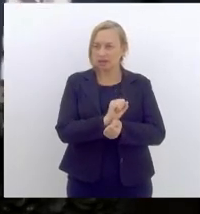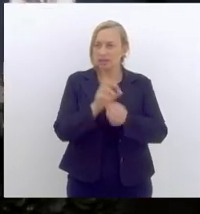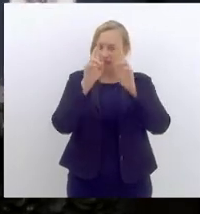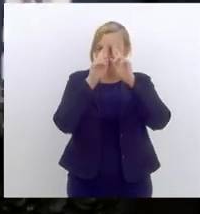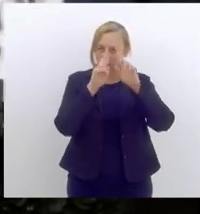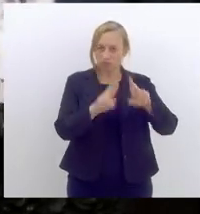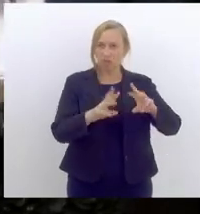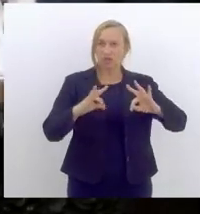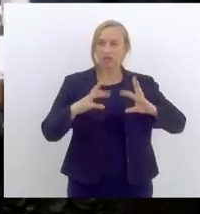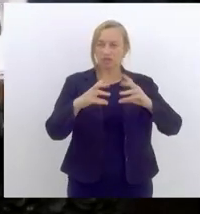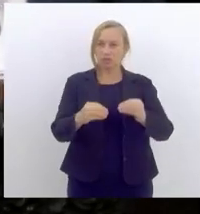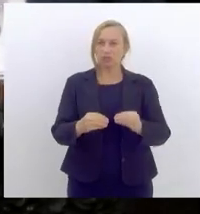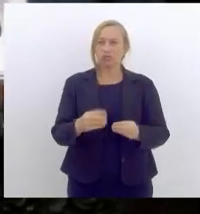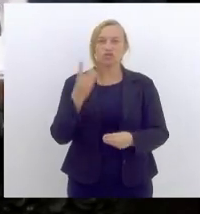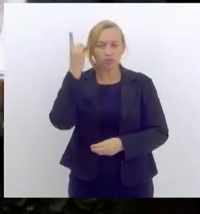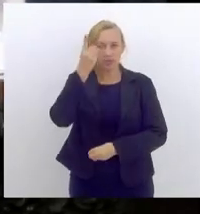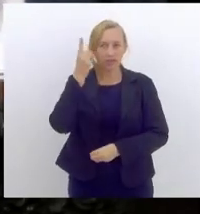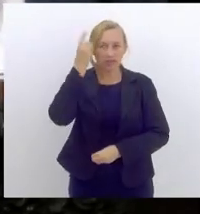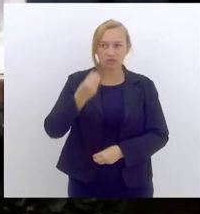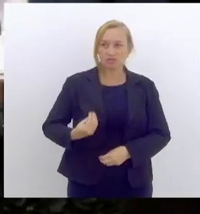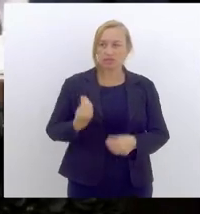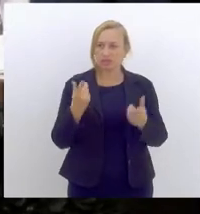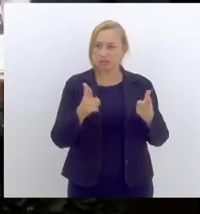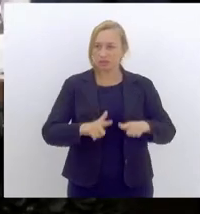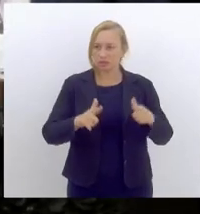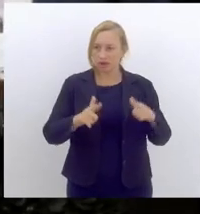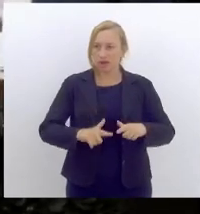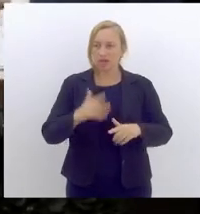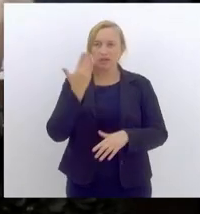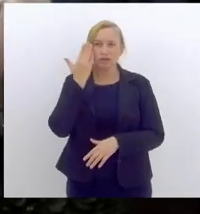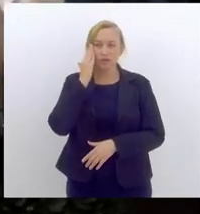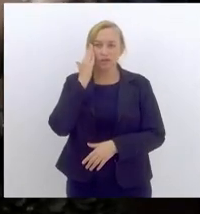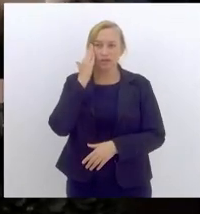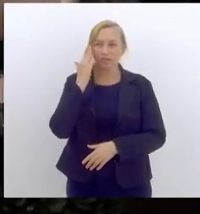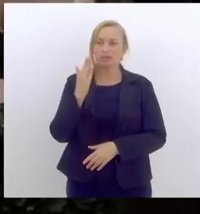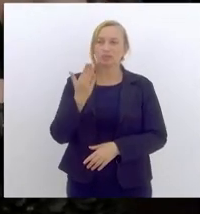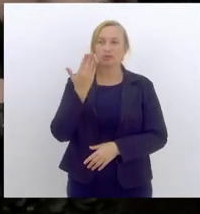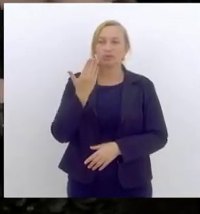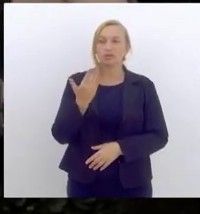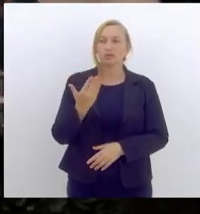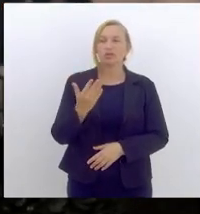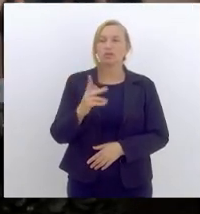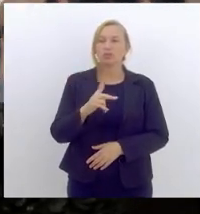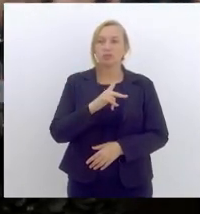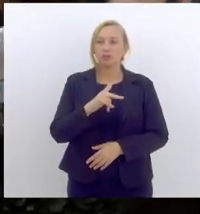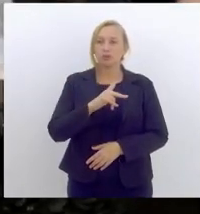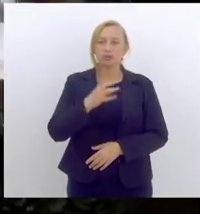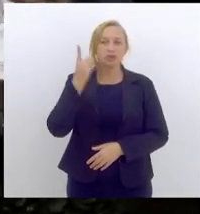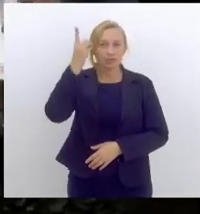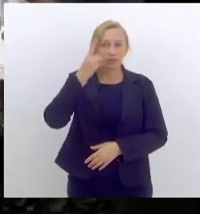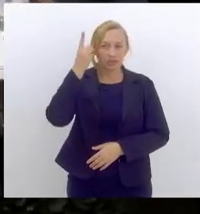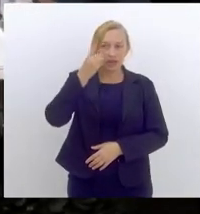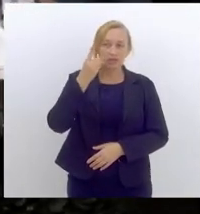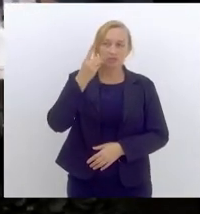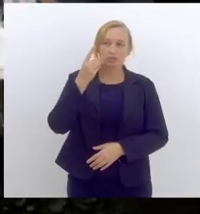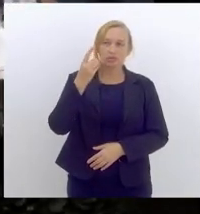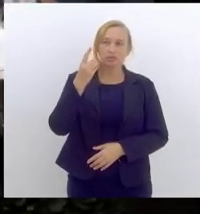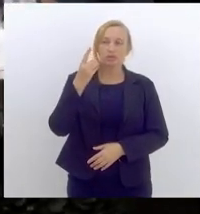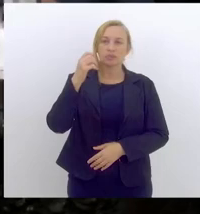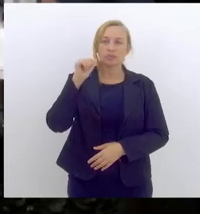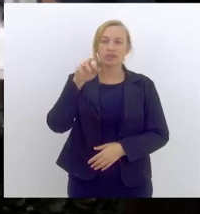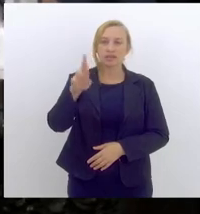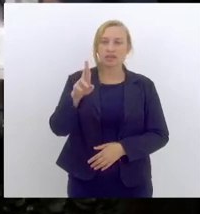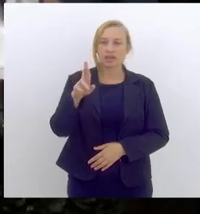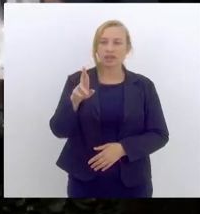e deputadas que estão aqui, e por entendimento do próprio deputado Bacelar, que preside a chapa